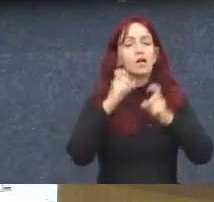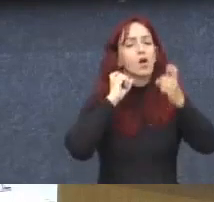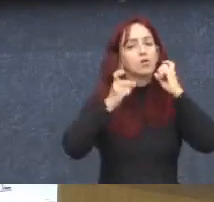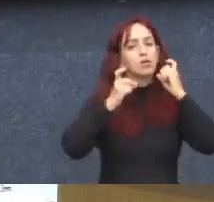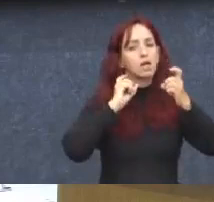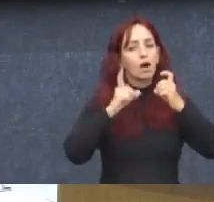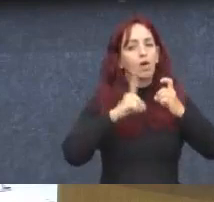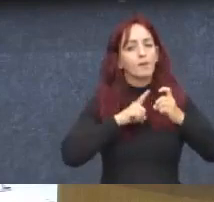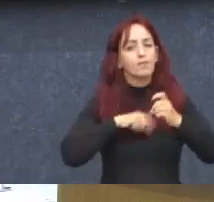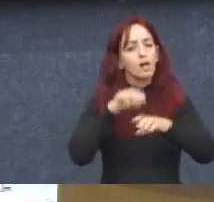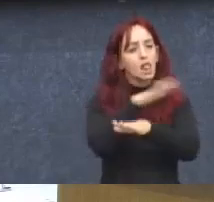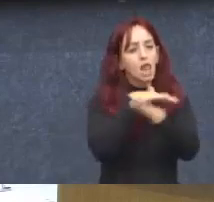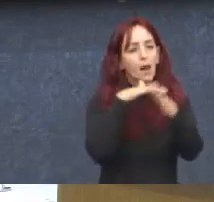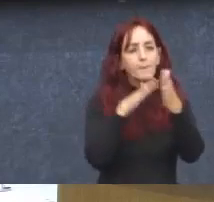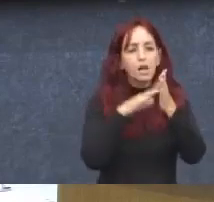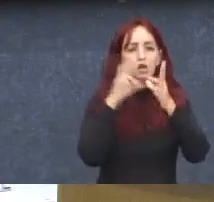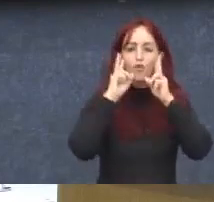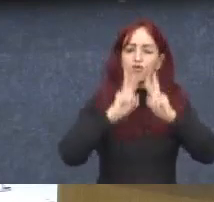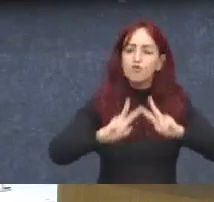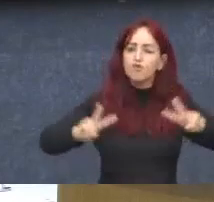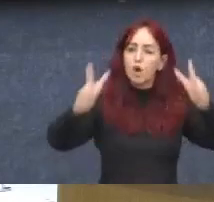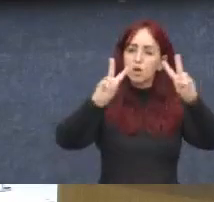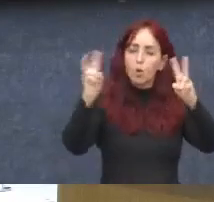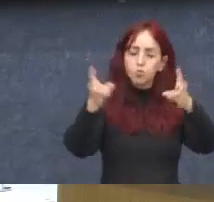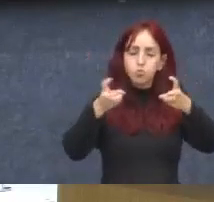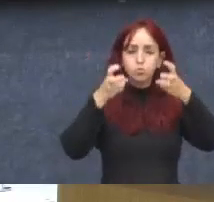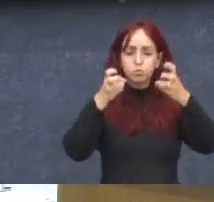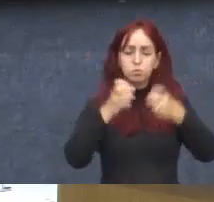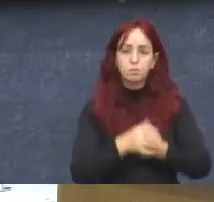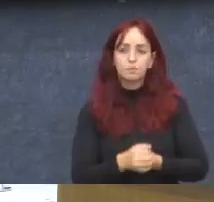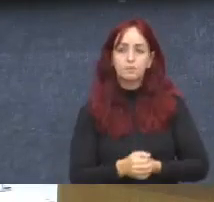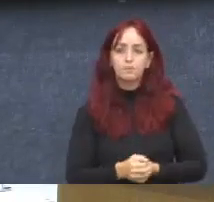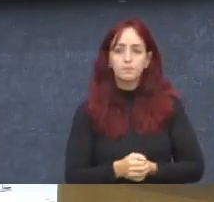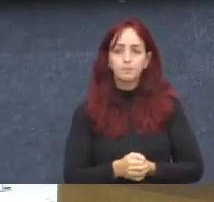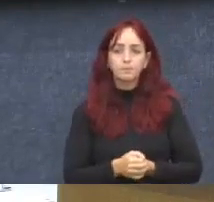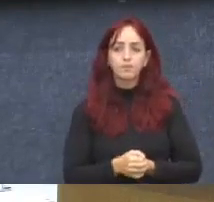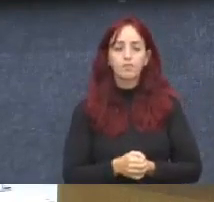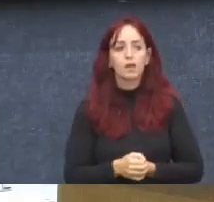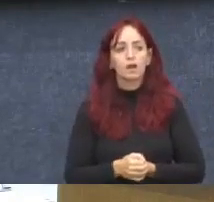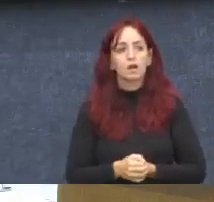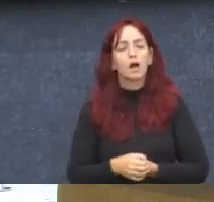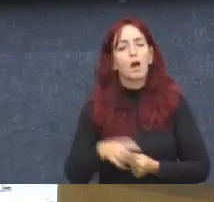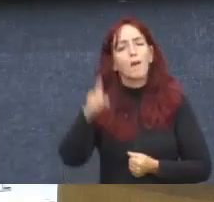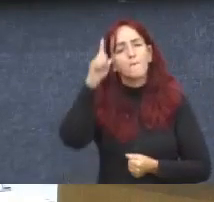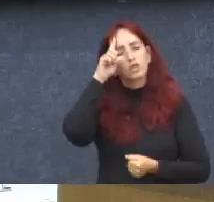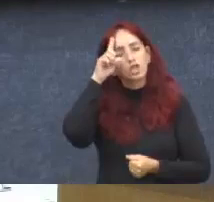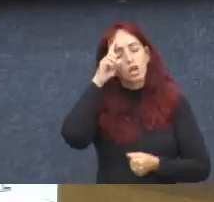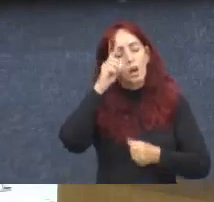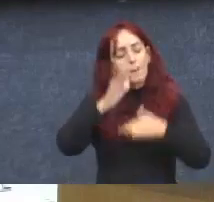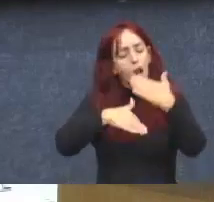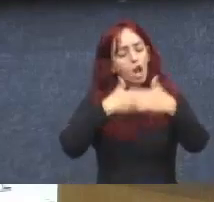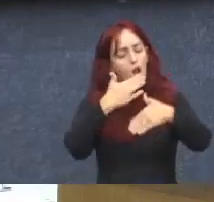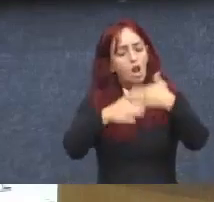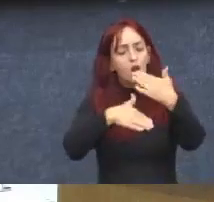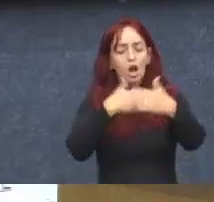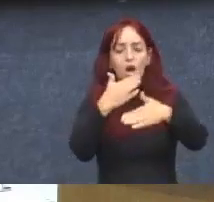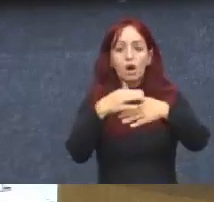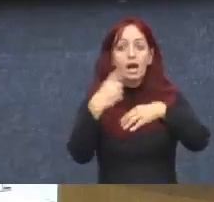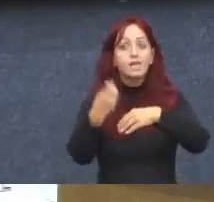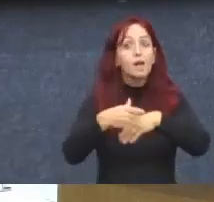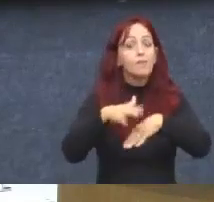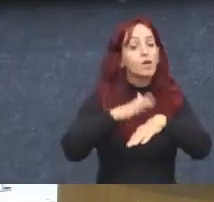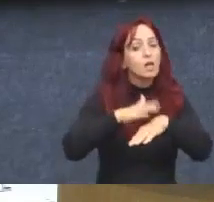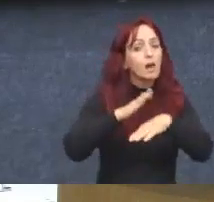ser para todos, para todos. Há dias pela frente, e depois de cuidar muito